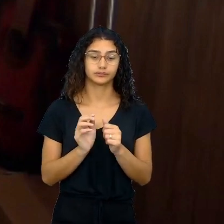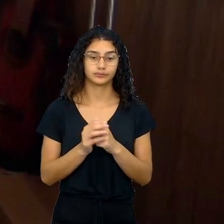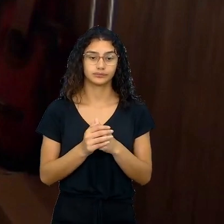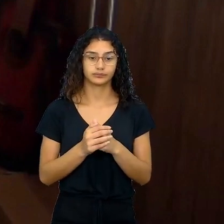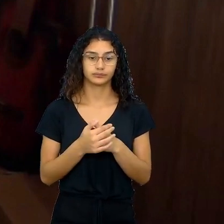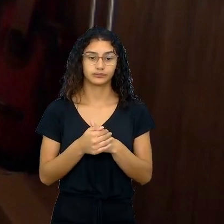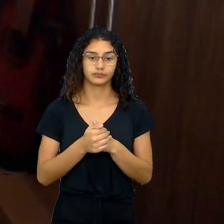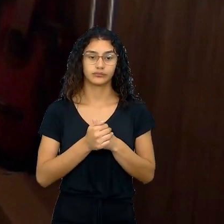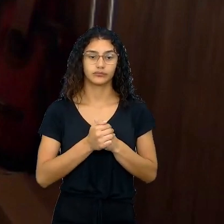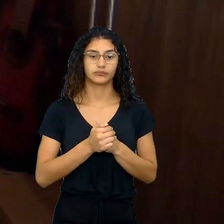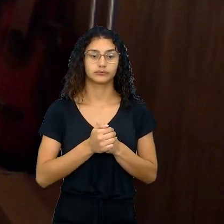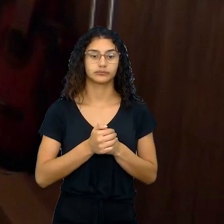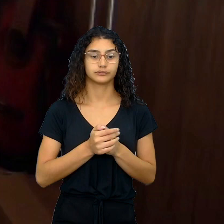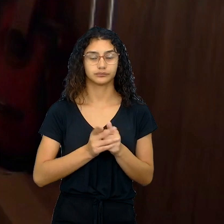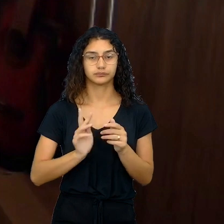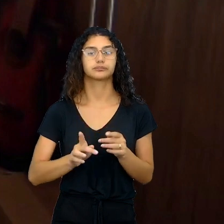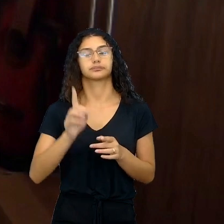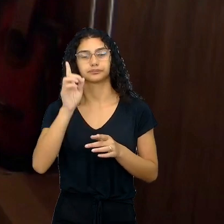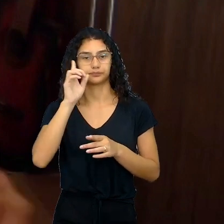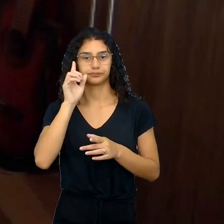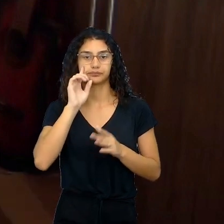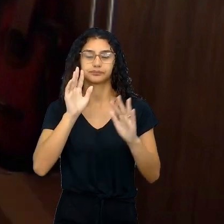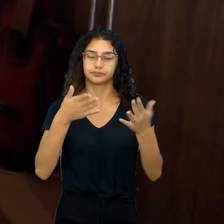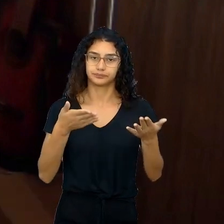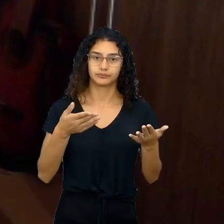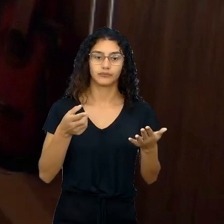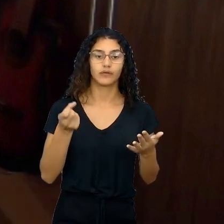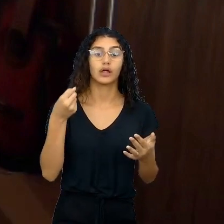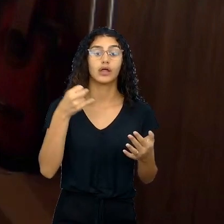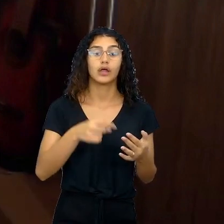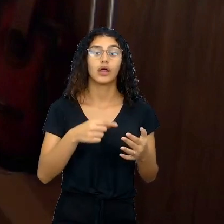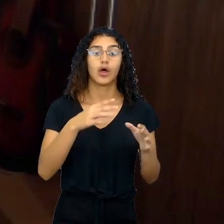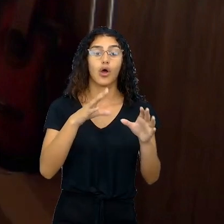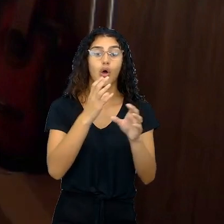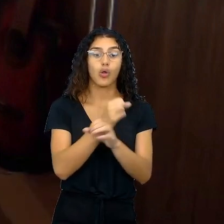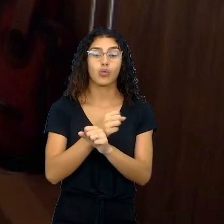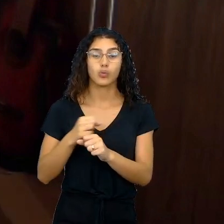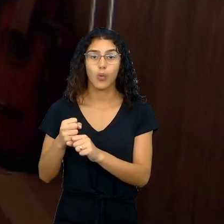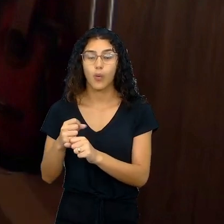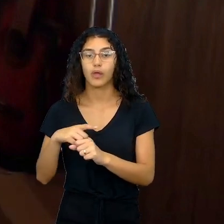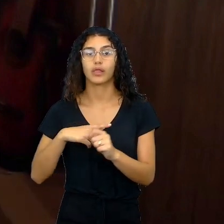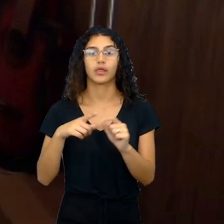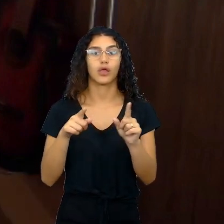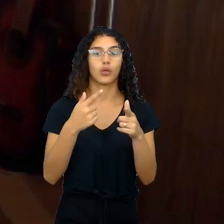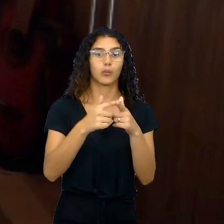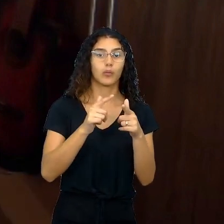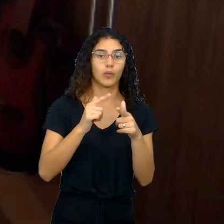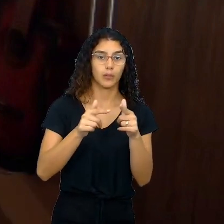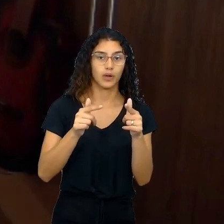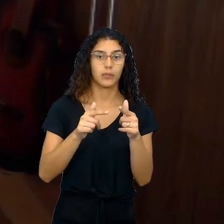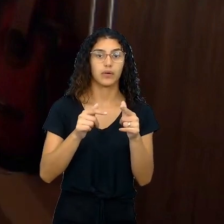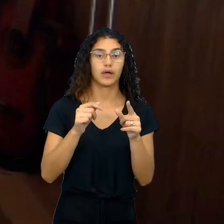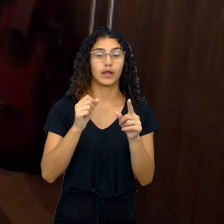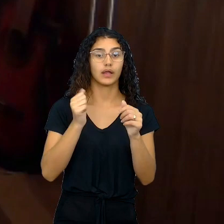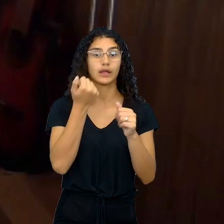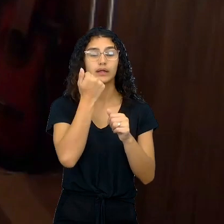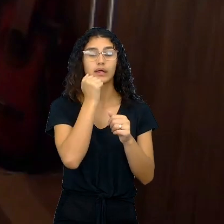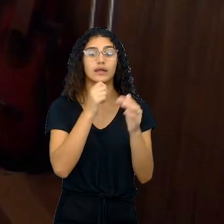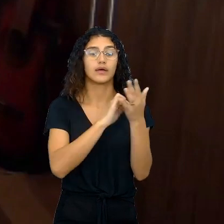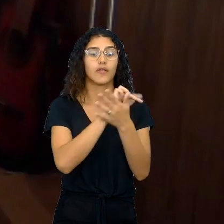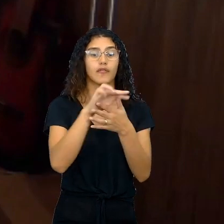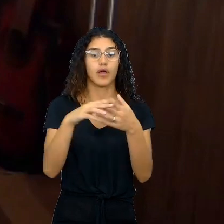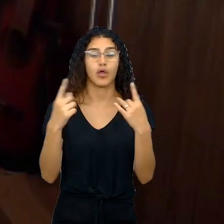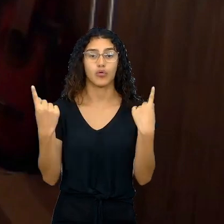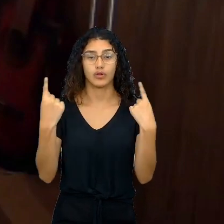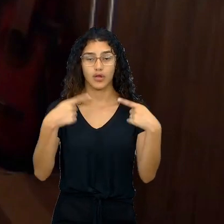se mantém aí até os dias de hoje, né? Então, se soma esse quadro complicado de negação da ciência com uma série de